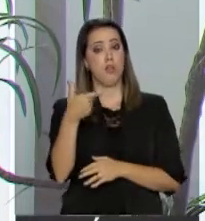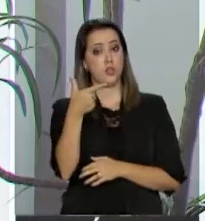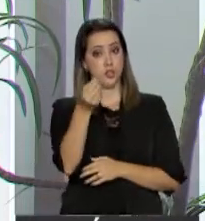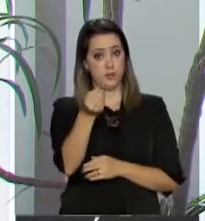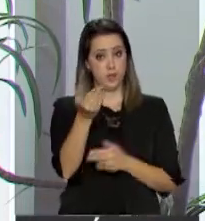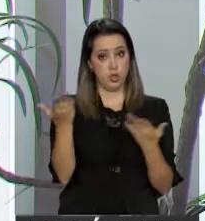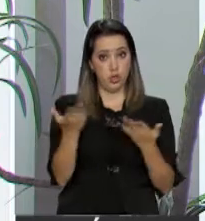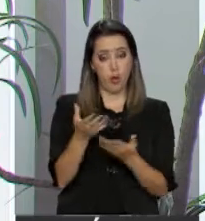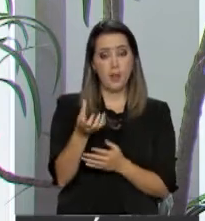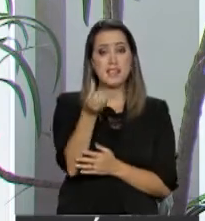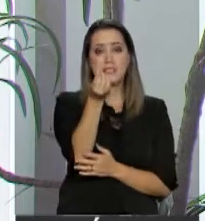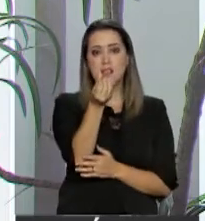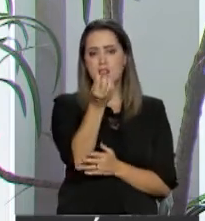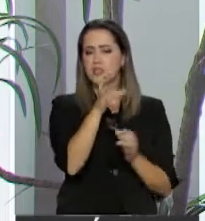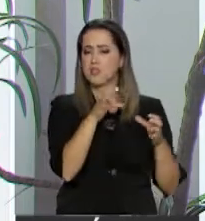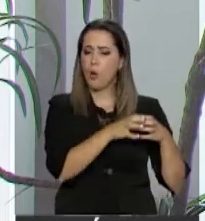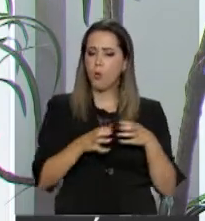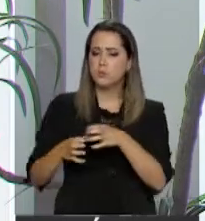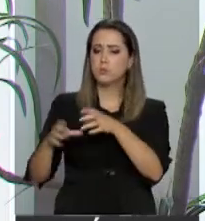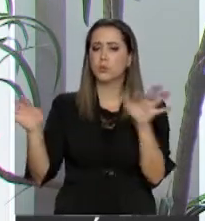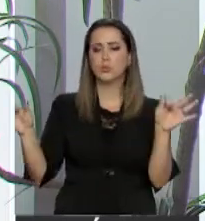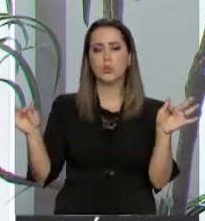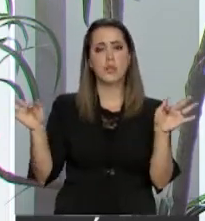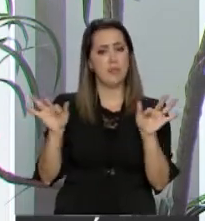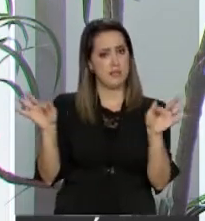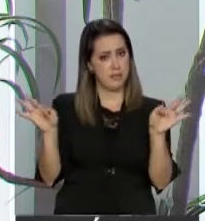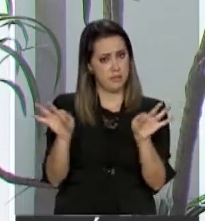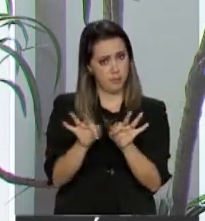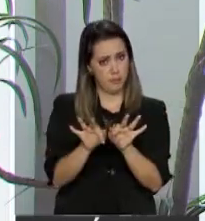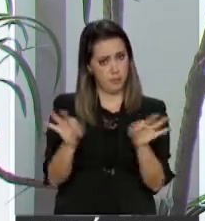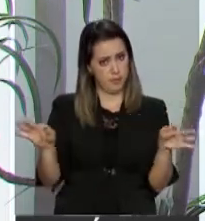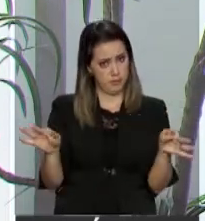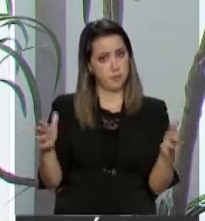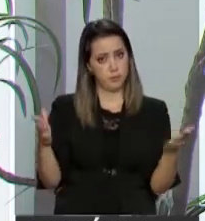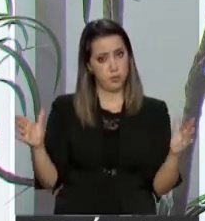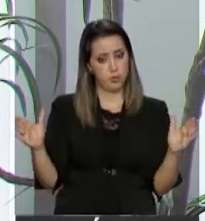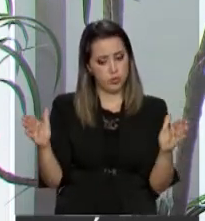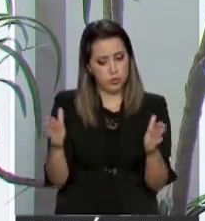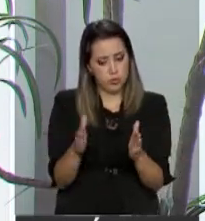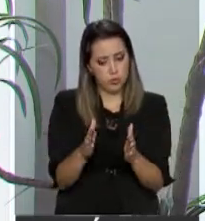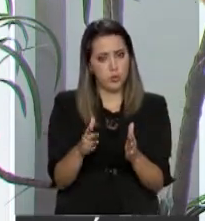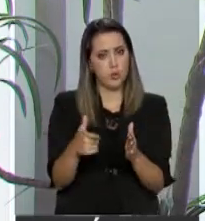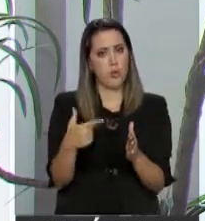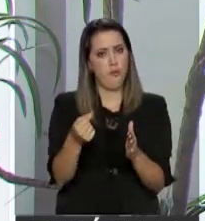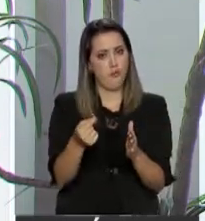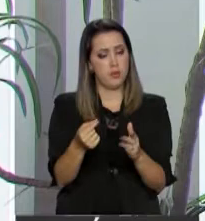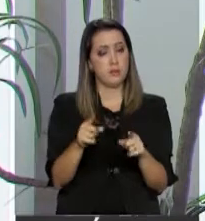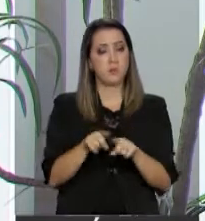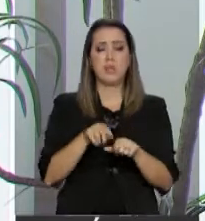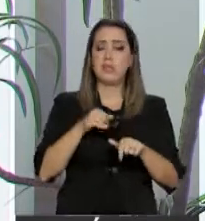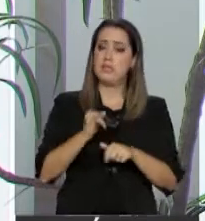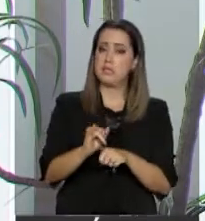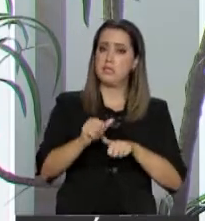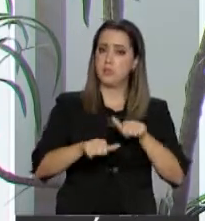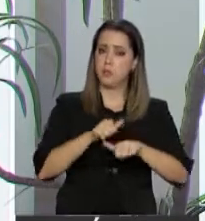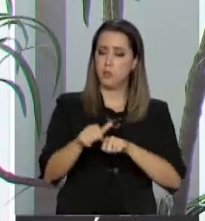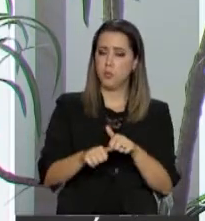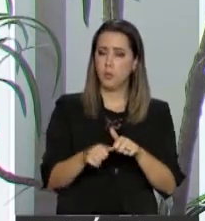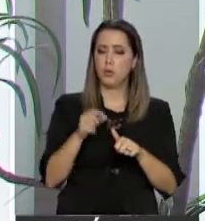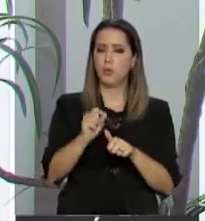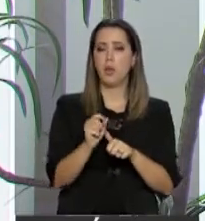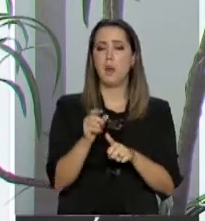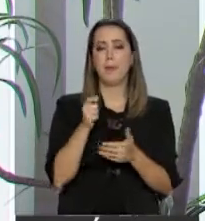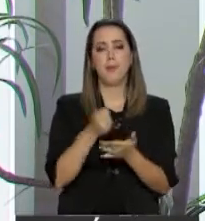de uma hora para a outra e mesmo se mudar ele só vai pagar sobre o que acresceu sua banda anterior ele